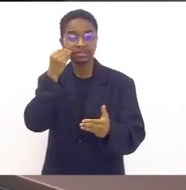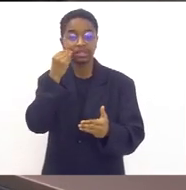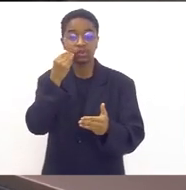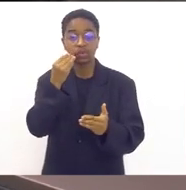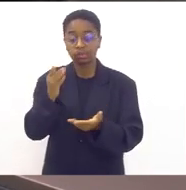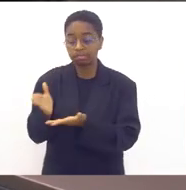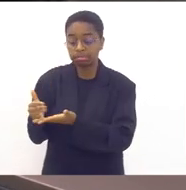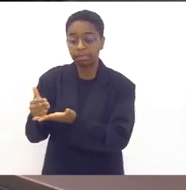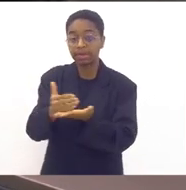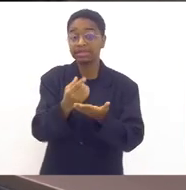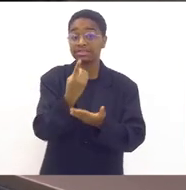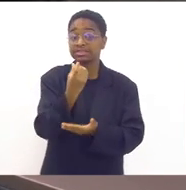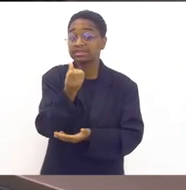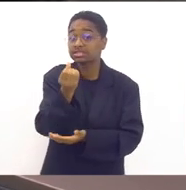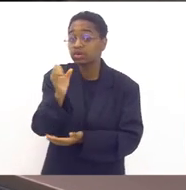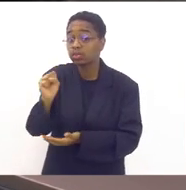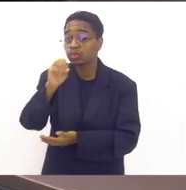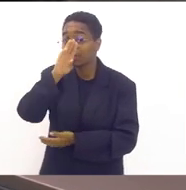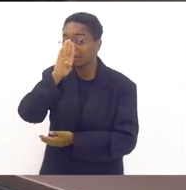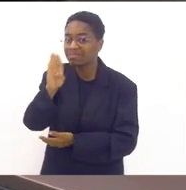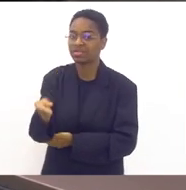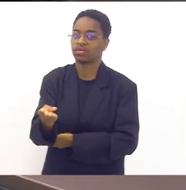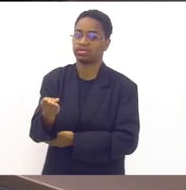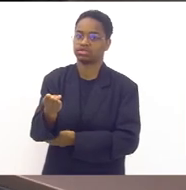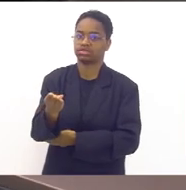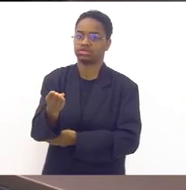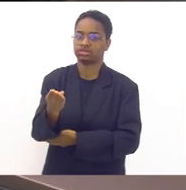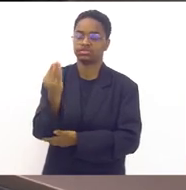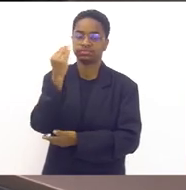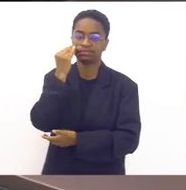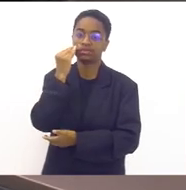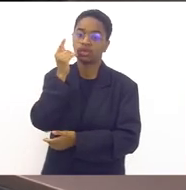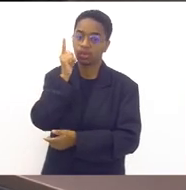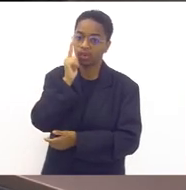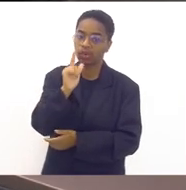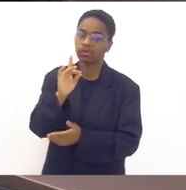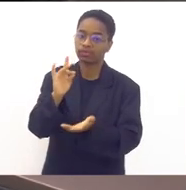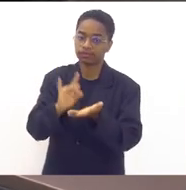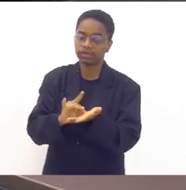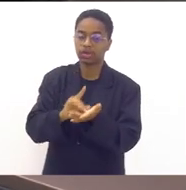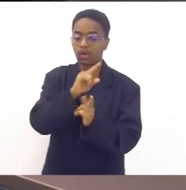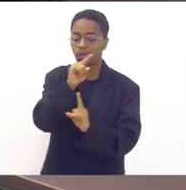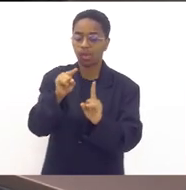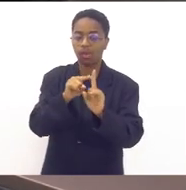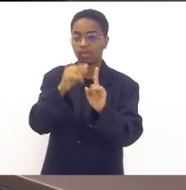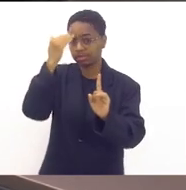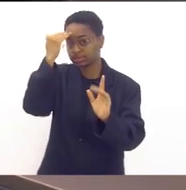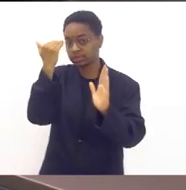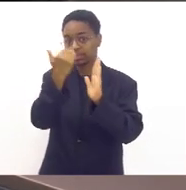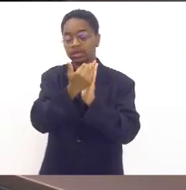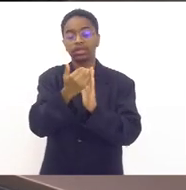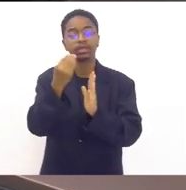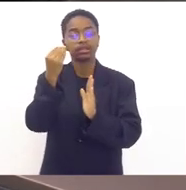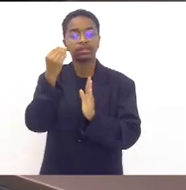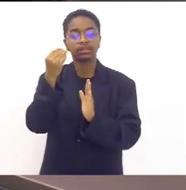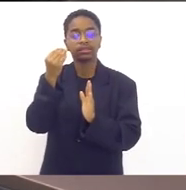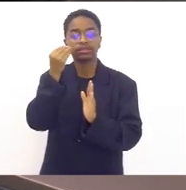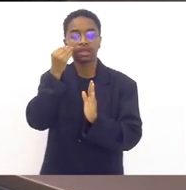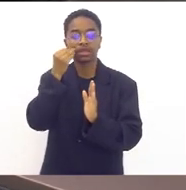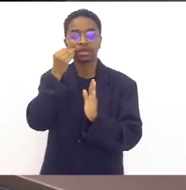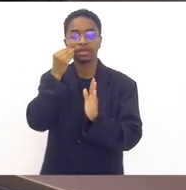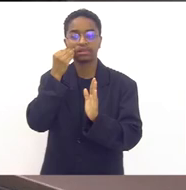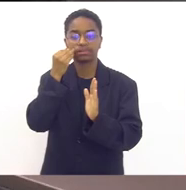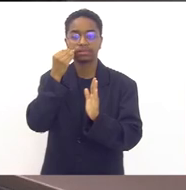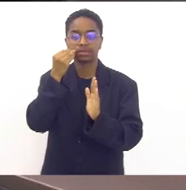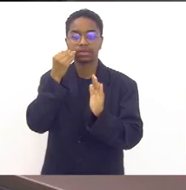bilhões para fechar e cumprir o seu objetivo de ter superávit, de ter déficit